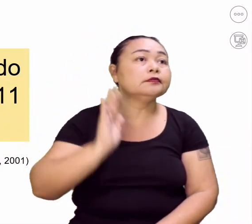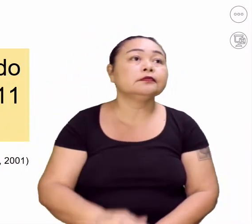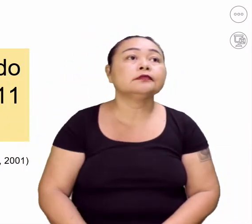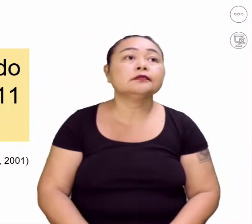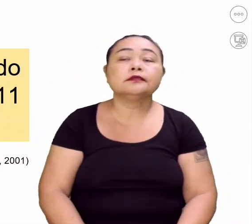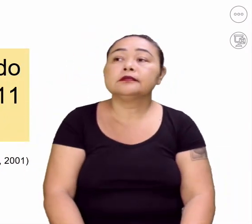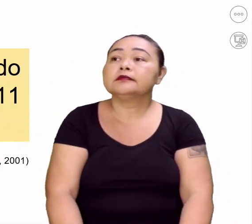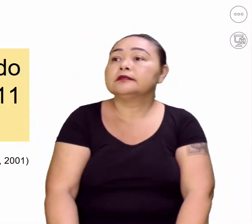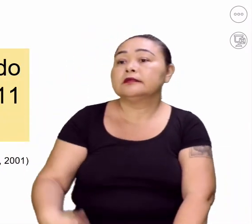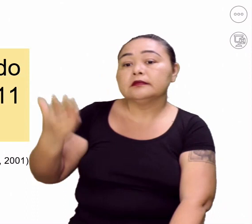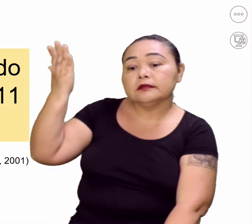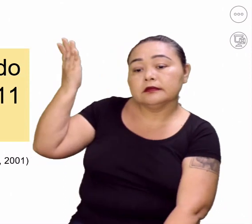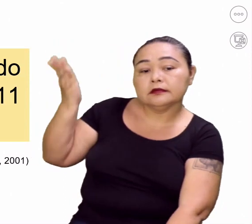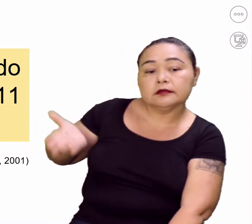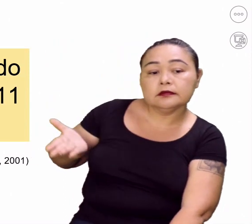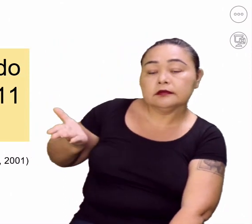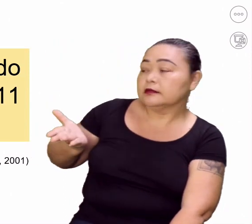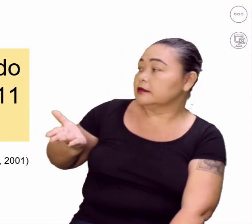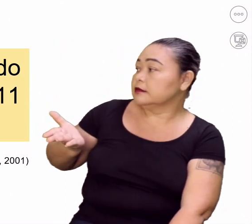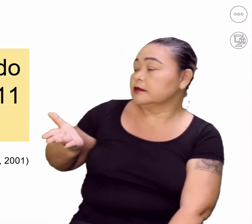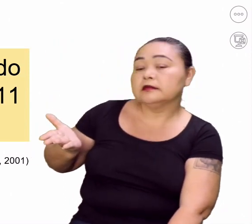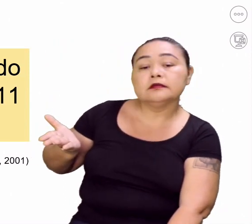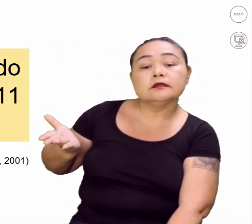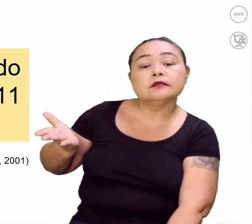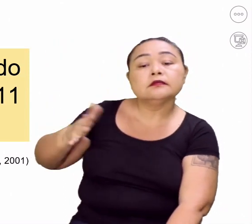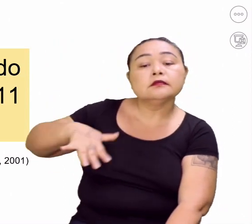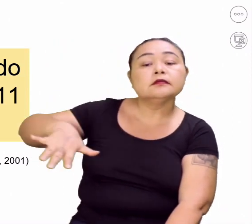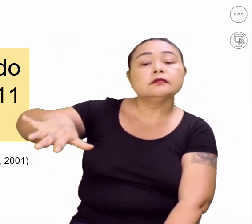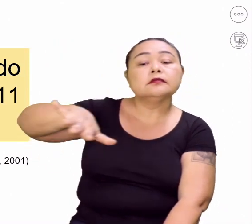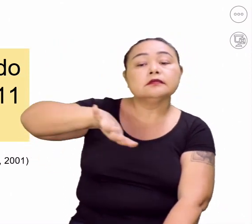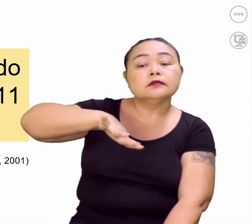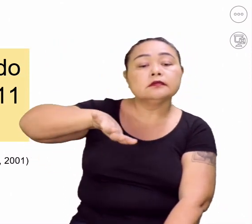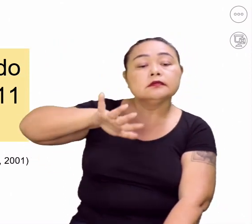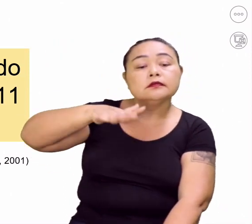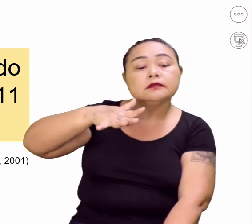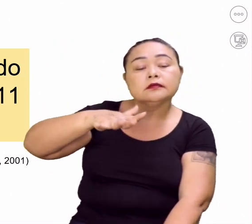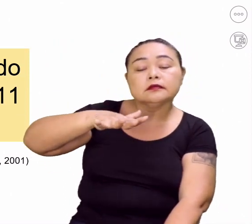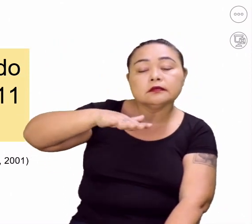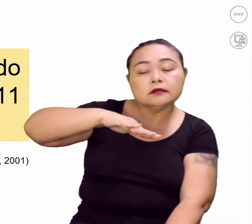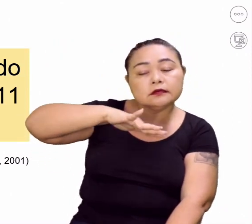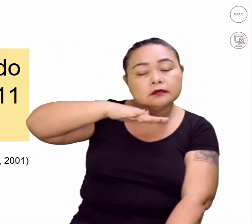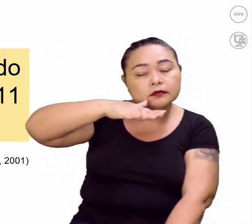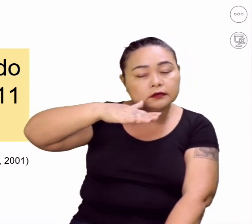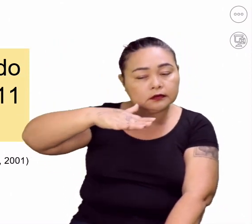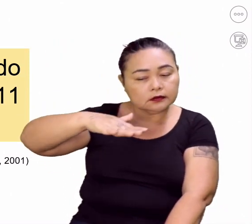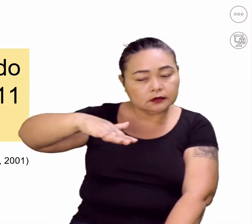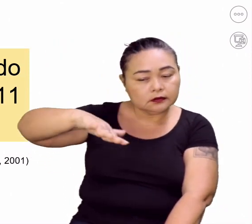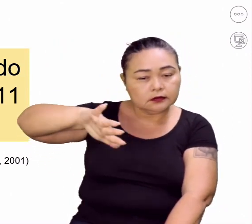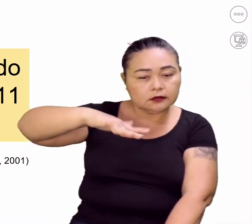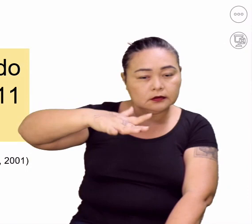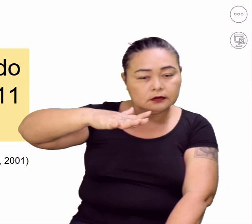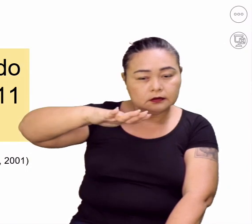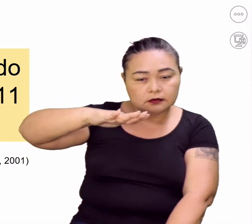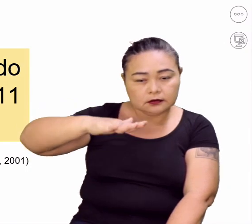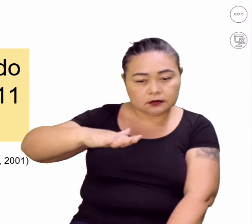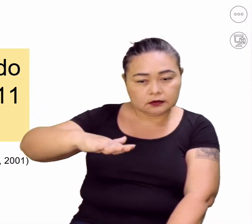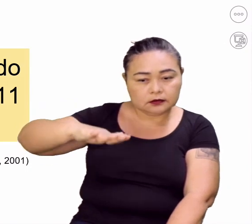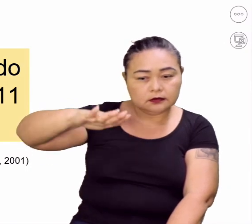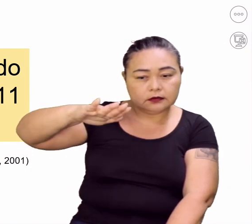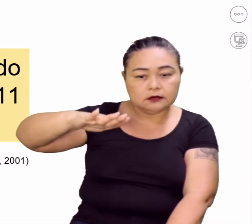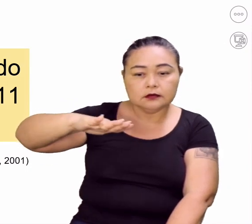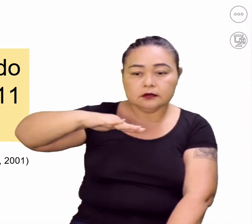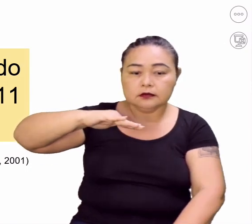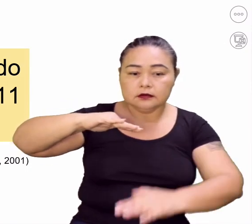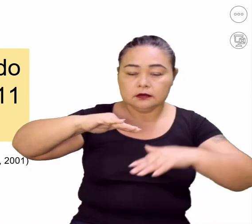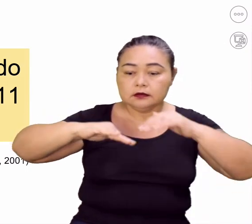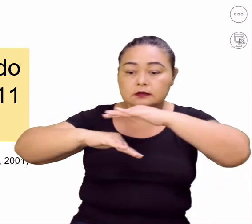Olha aí, professor Jorge. E as depressões? São áreas de relevo levemente aplainadas e rebaixadas em relação às áreas